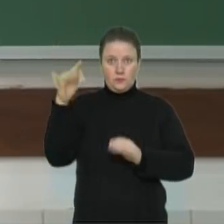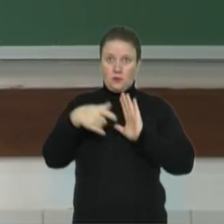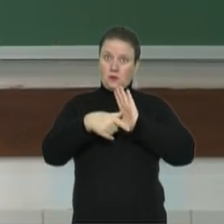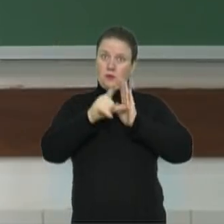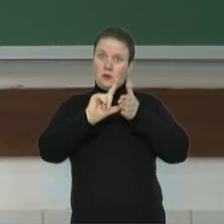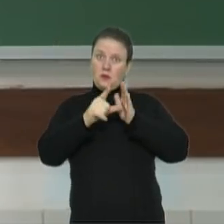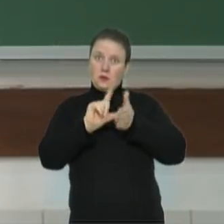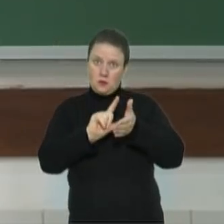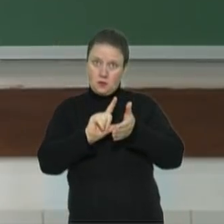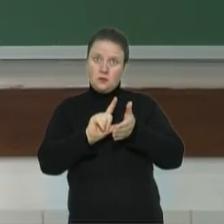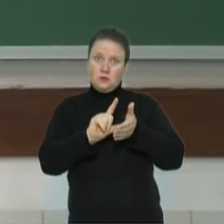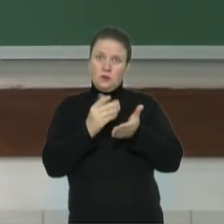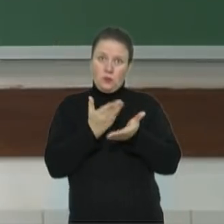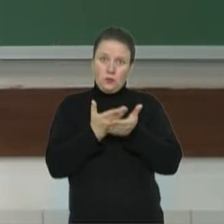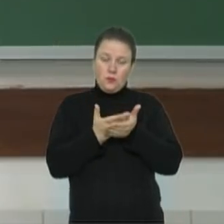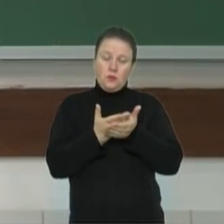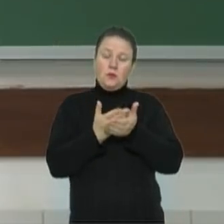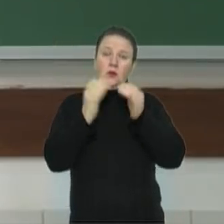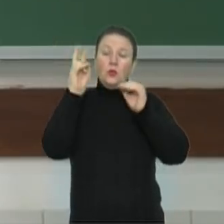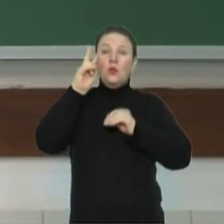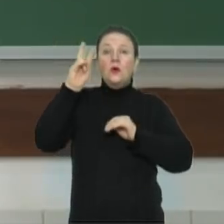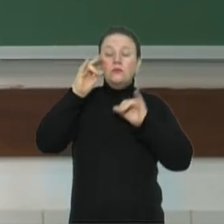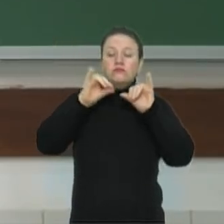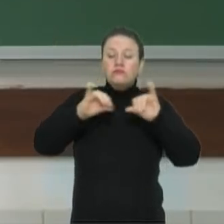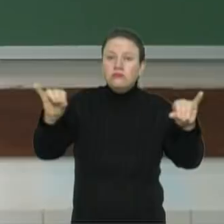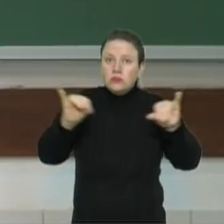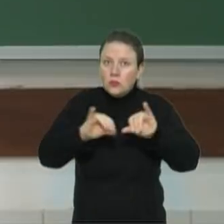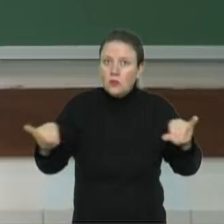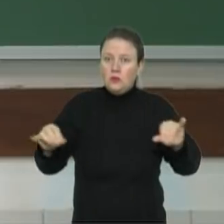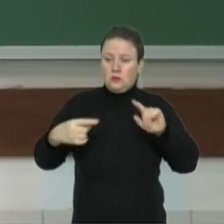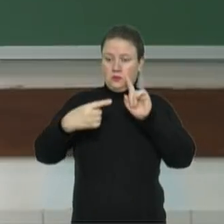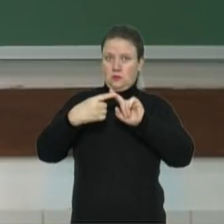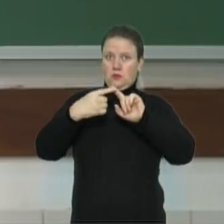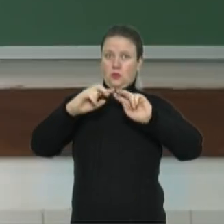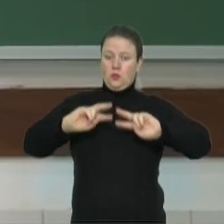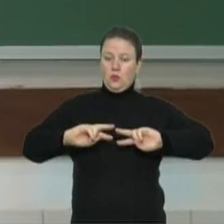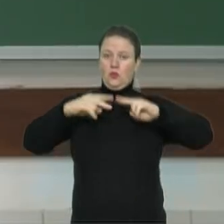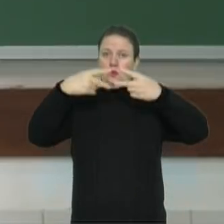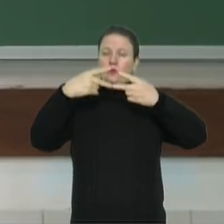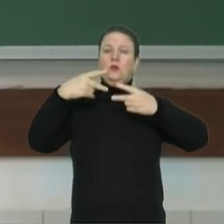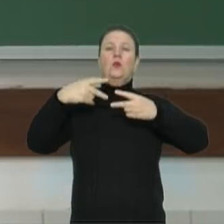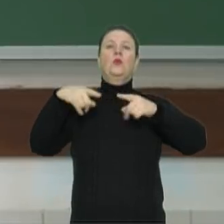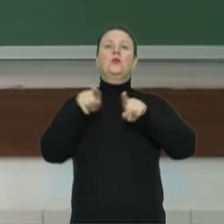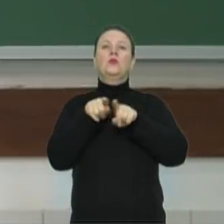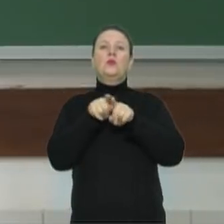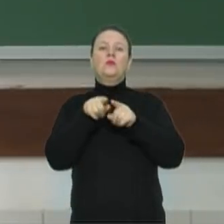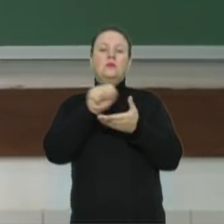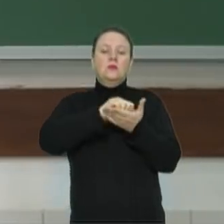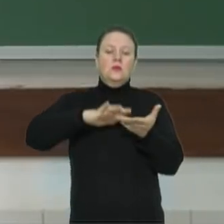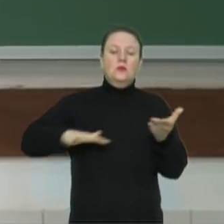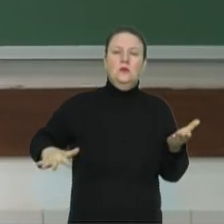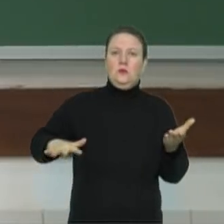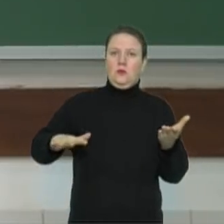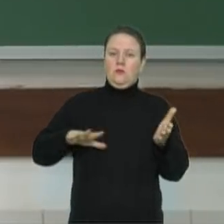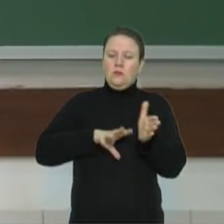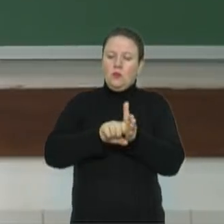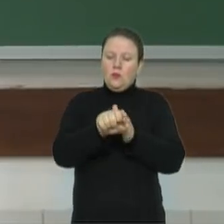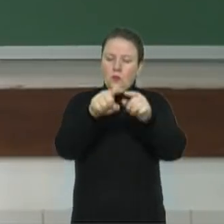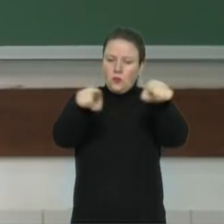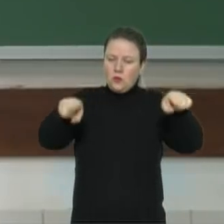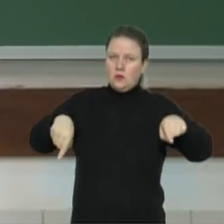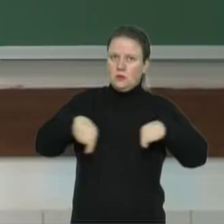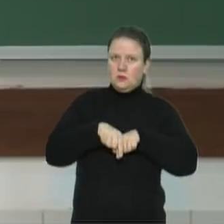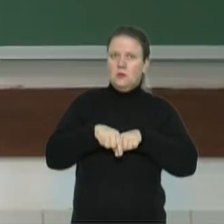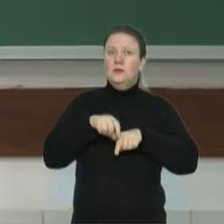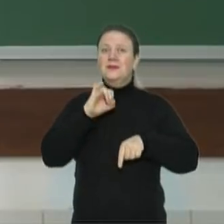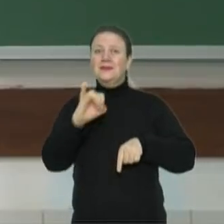para a nossa aula, só lembrando, não esqueçam de marcar sua presença realizando a tarefa lá do Classroom, e também de tirar